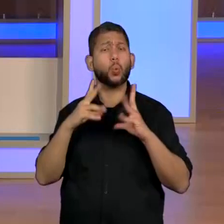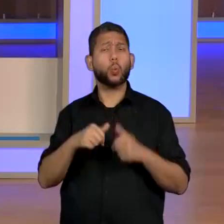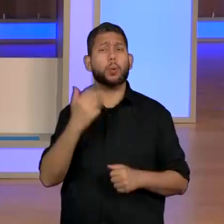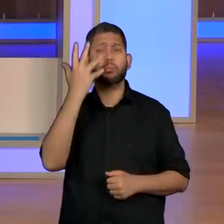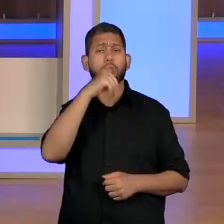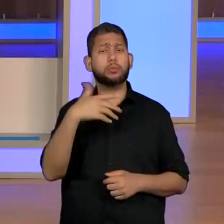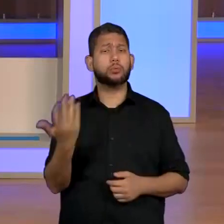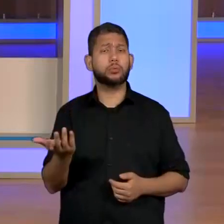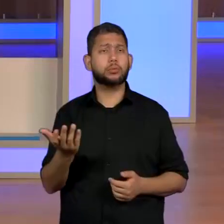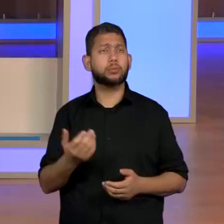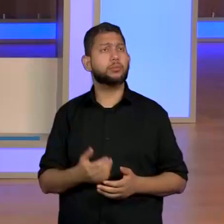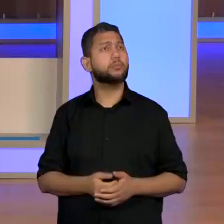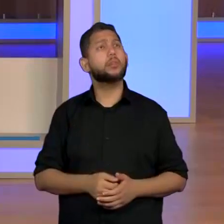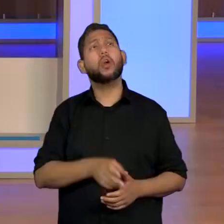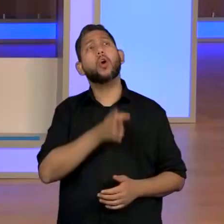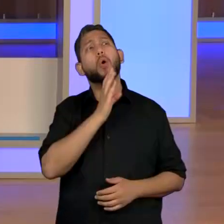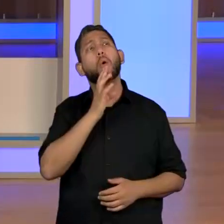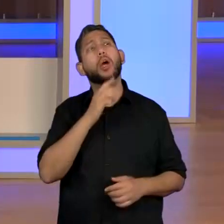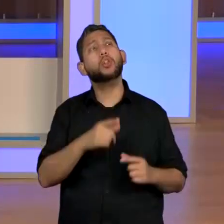bonitas